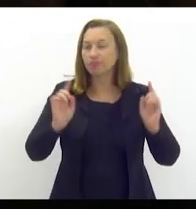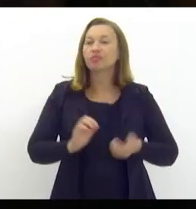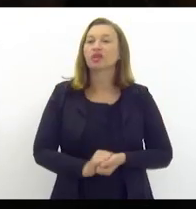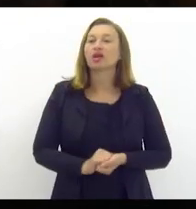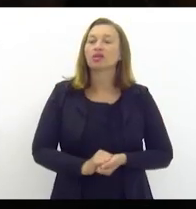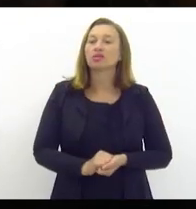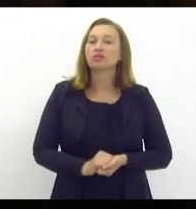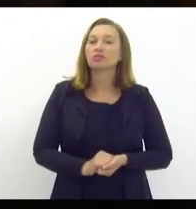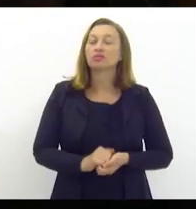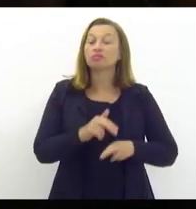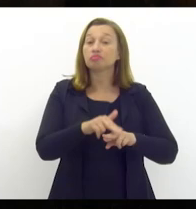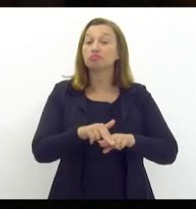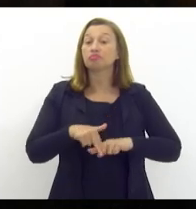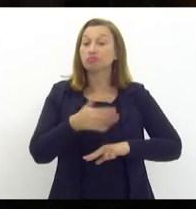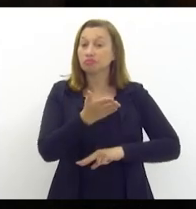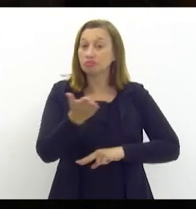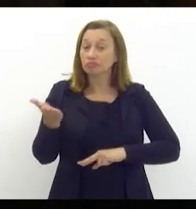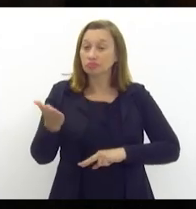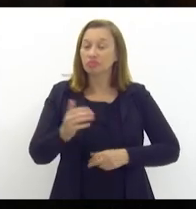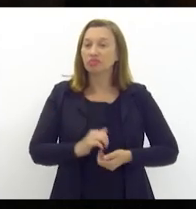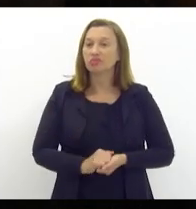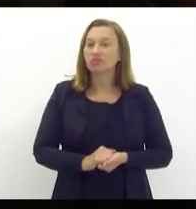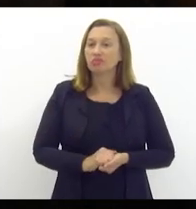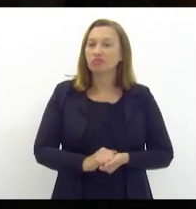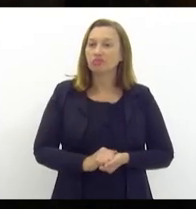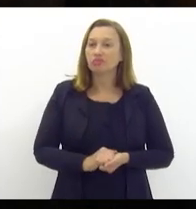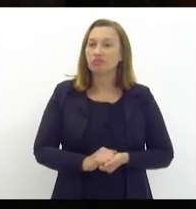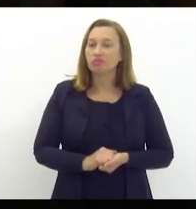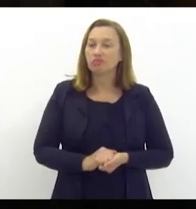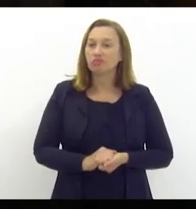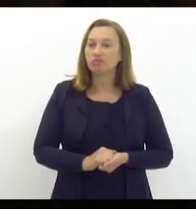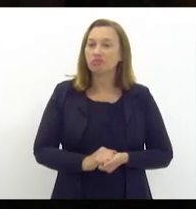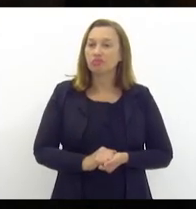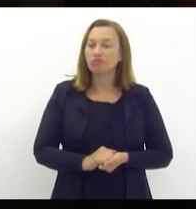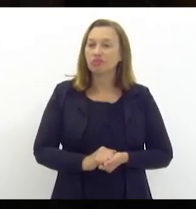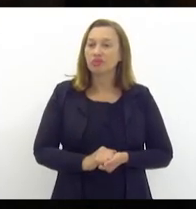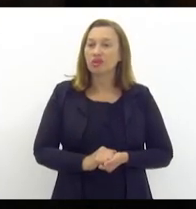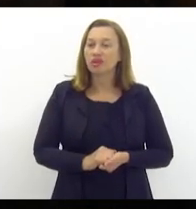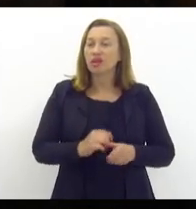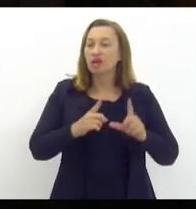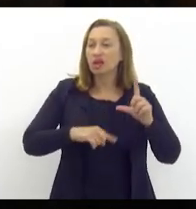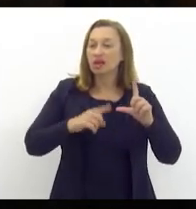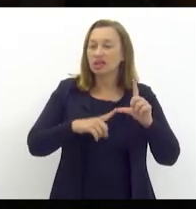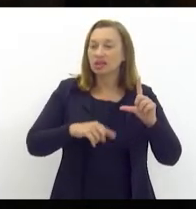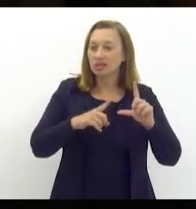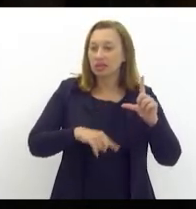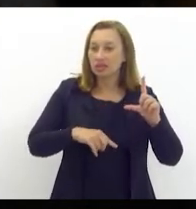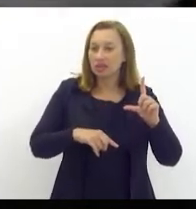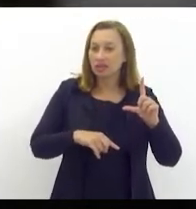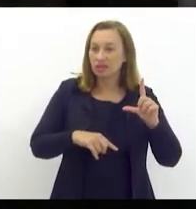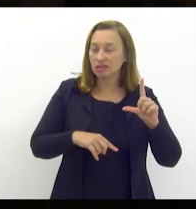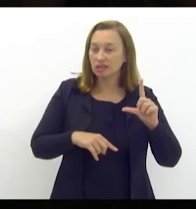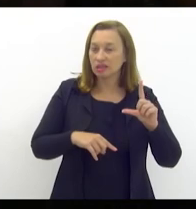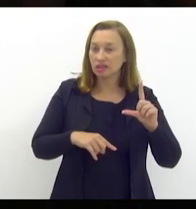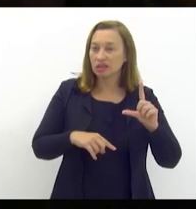essa razão, em negrito, deve o Estado do Rio